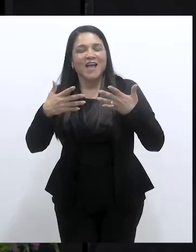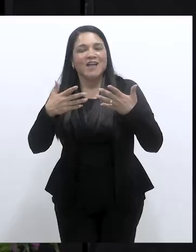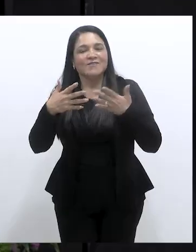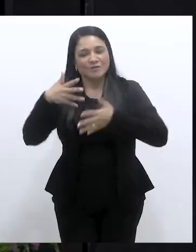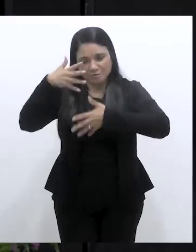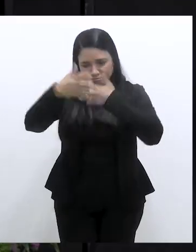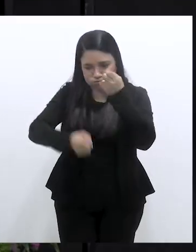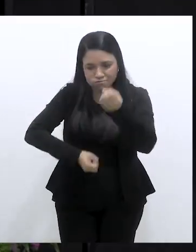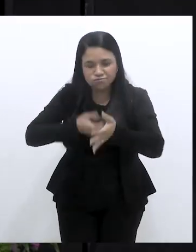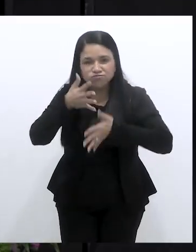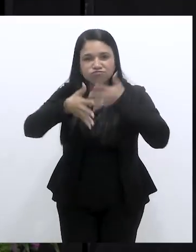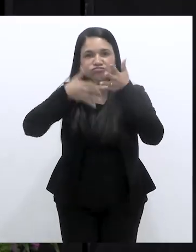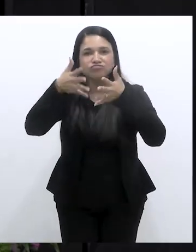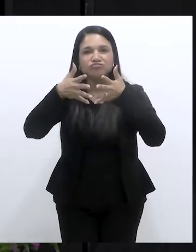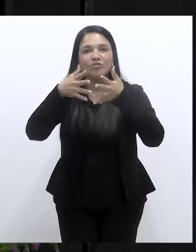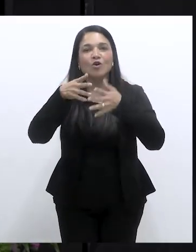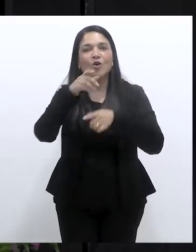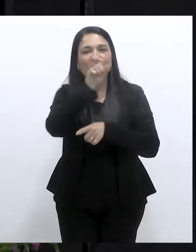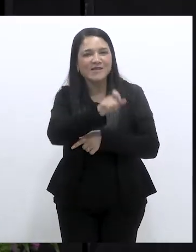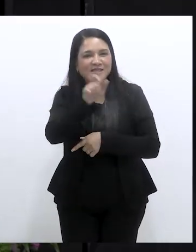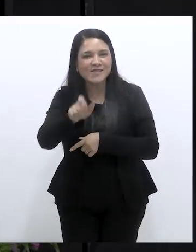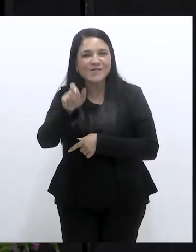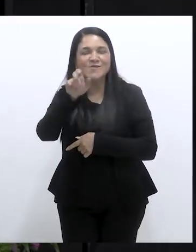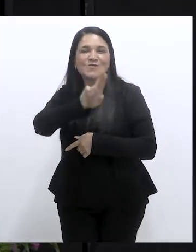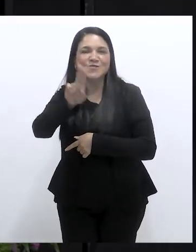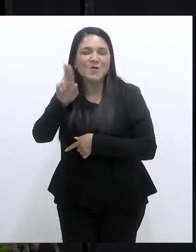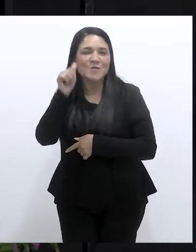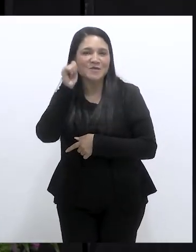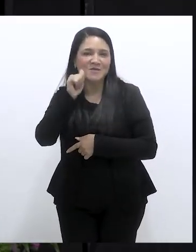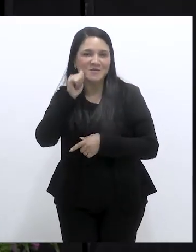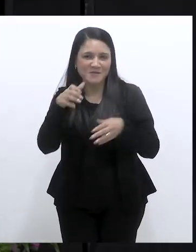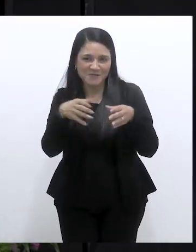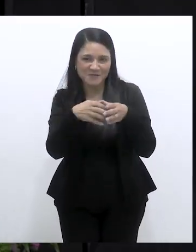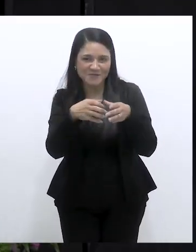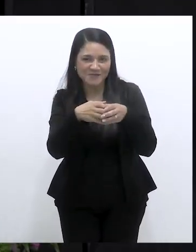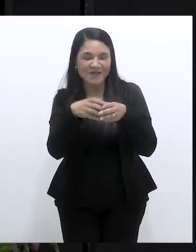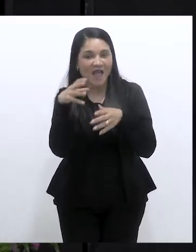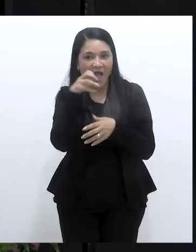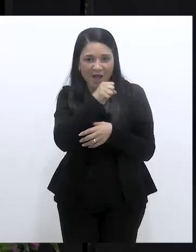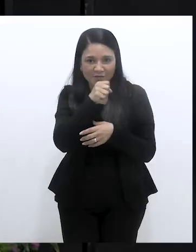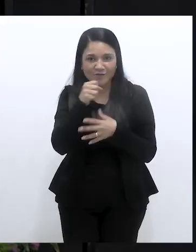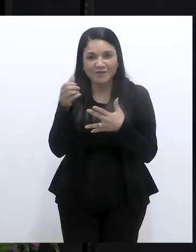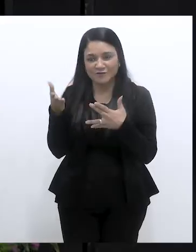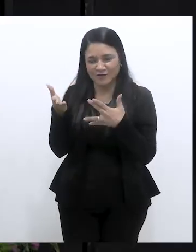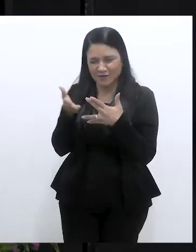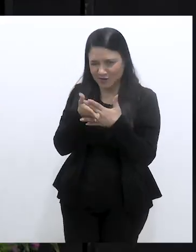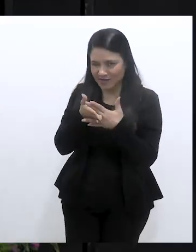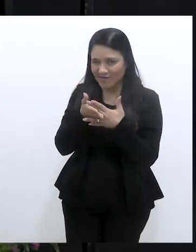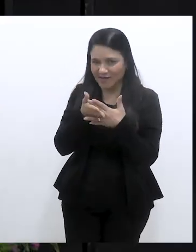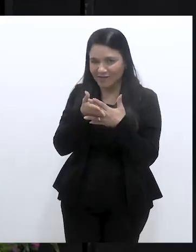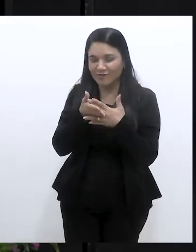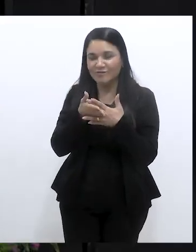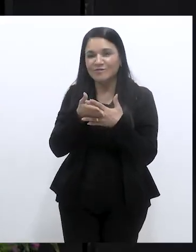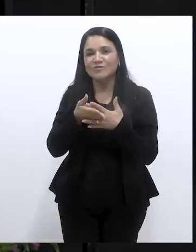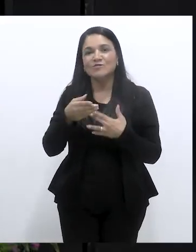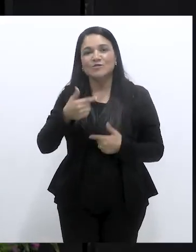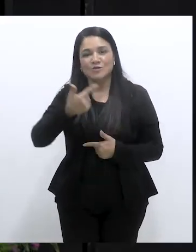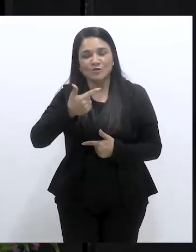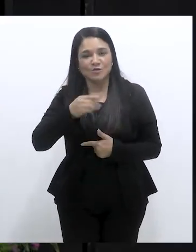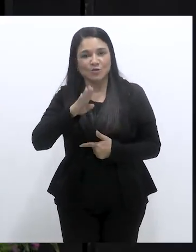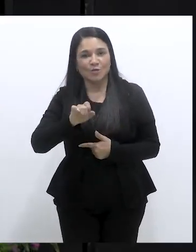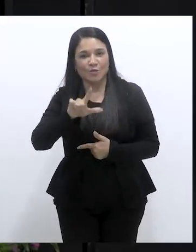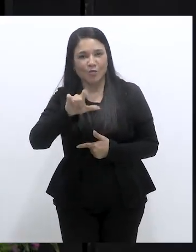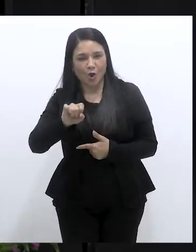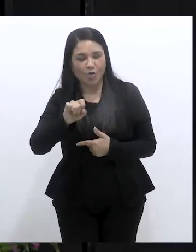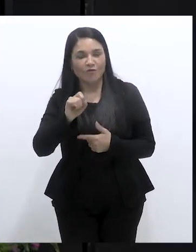pulsar. E eu queria que no decorrer da sua fala você também mencionasse cada uma delas rapidamente, né? Porque daqui a pouco a gente vai ter um intervalo